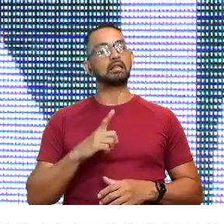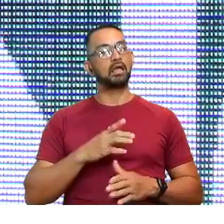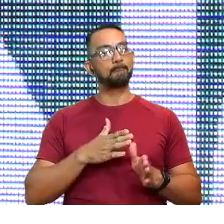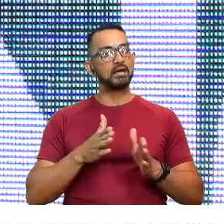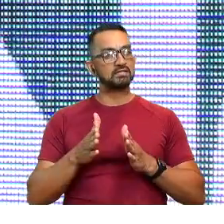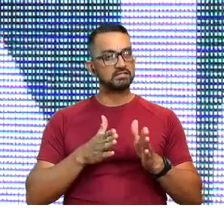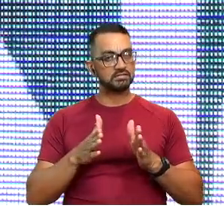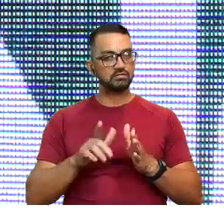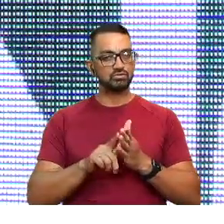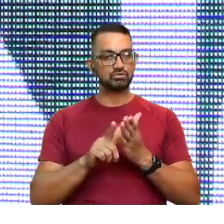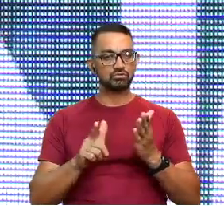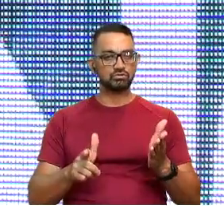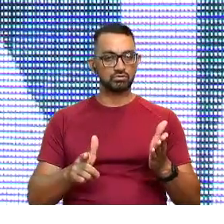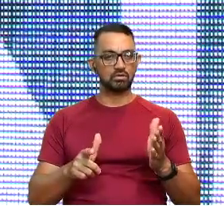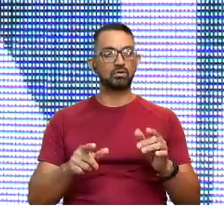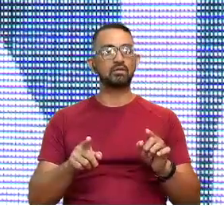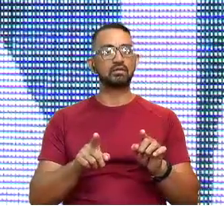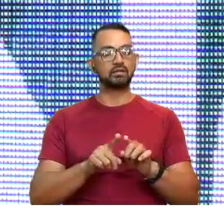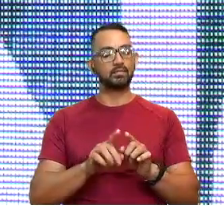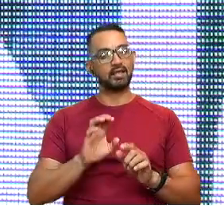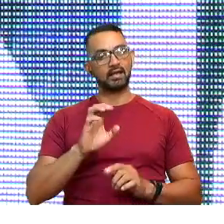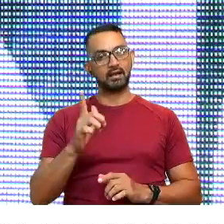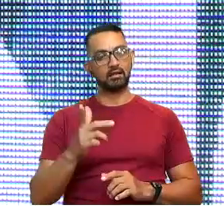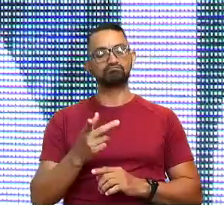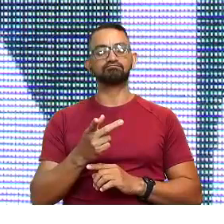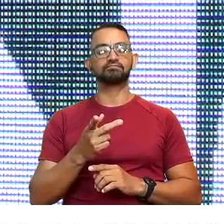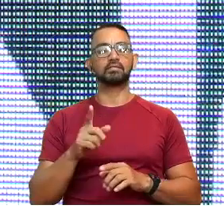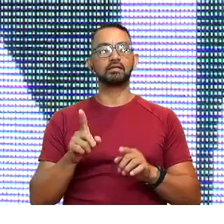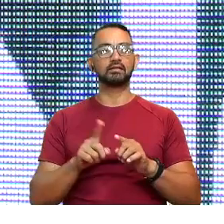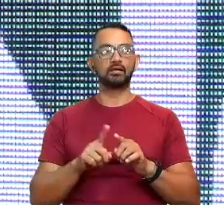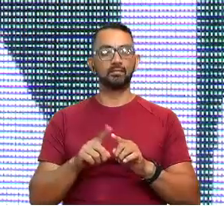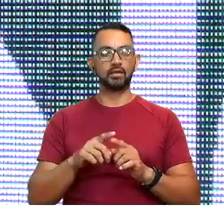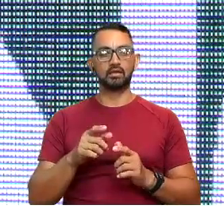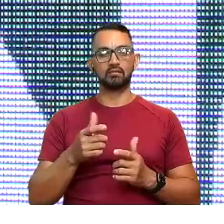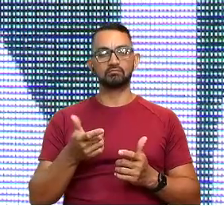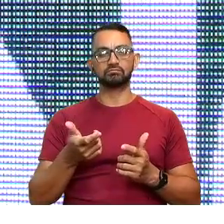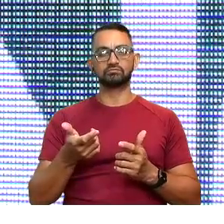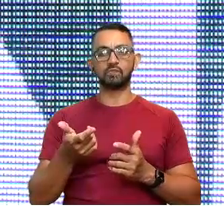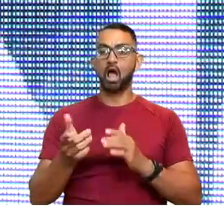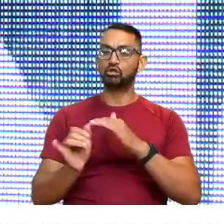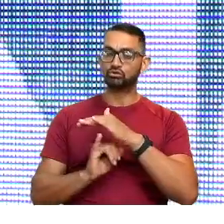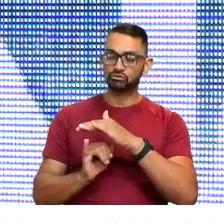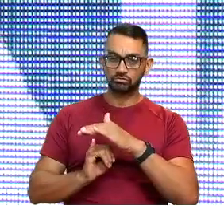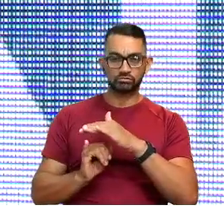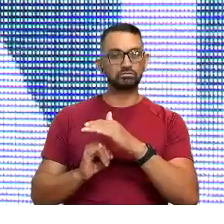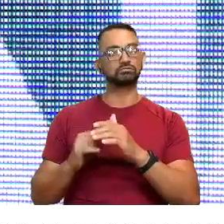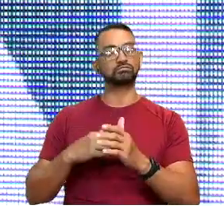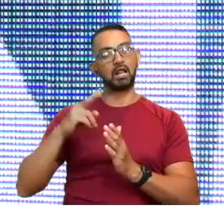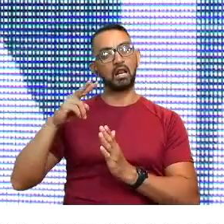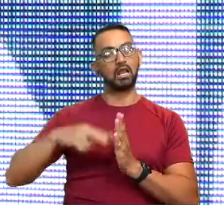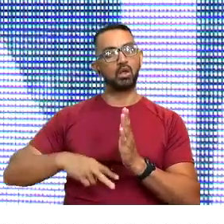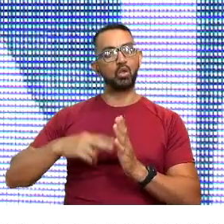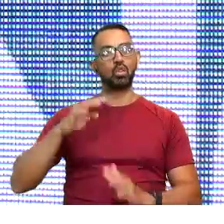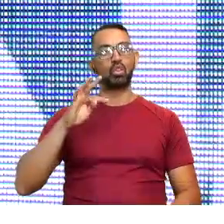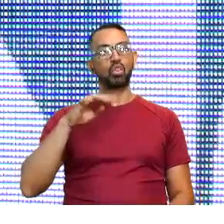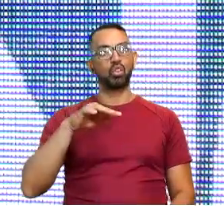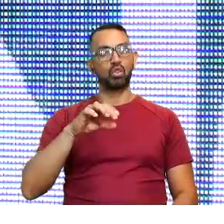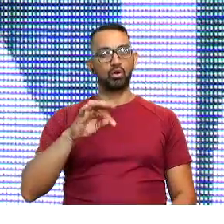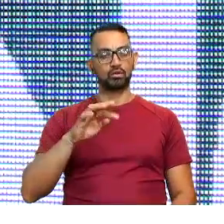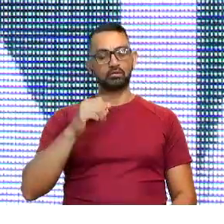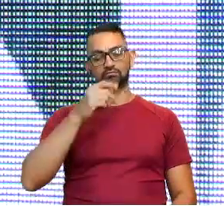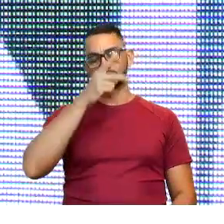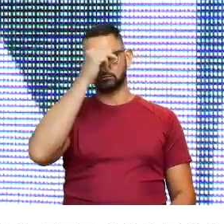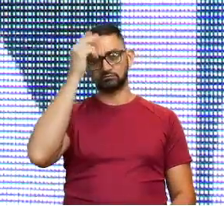acompanha de quem participa do nosso Jornalismo e claro procuramos sempre os órgãos competentes como a si arleu